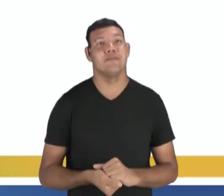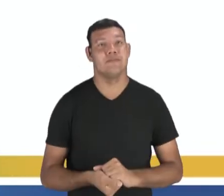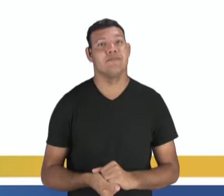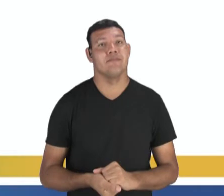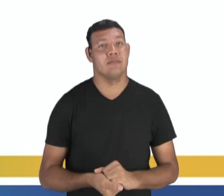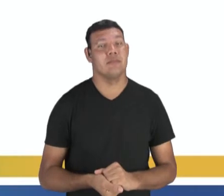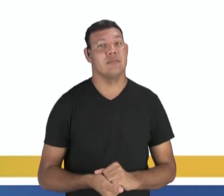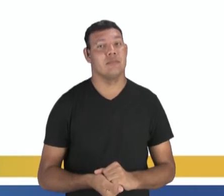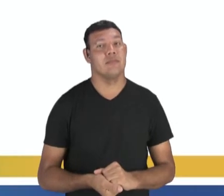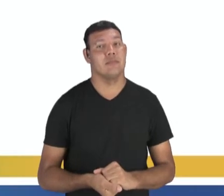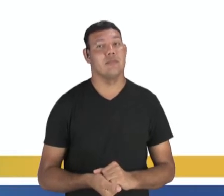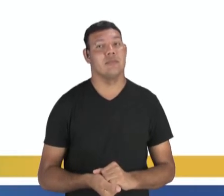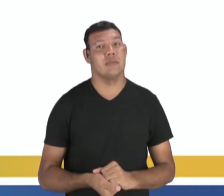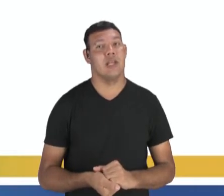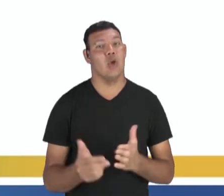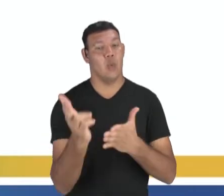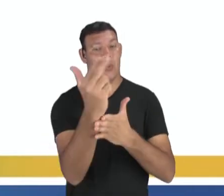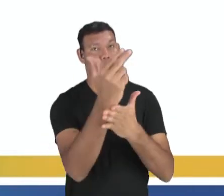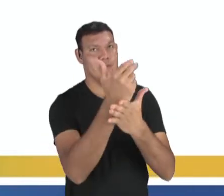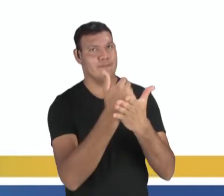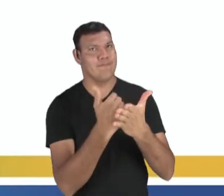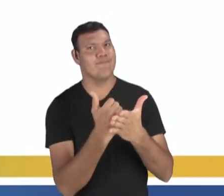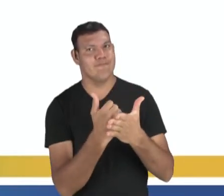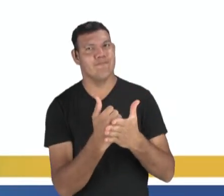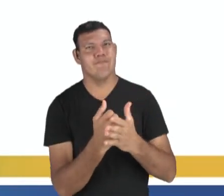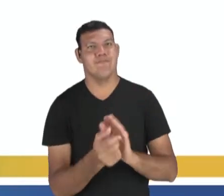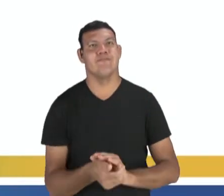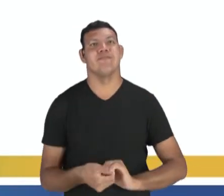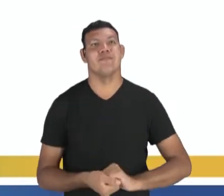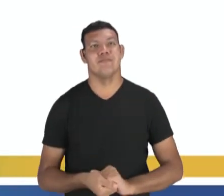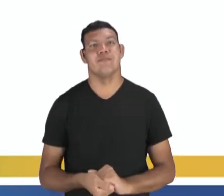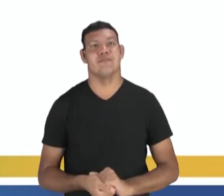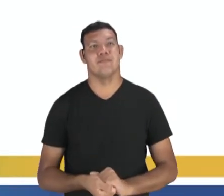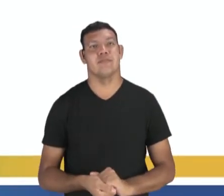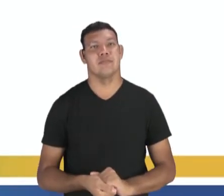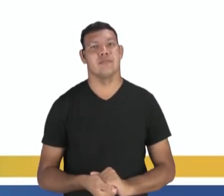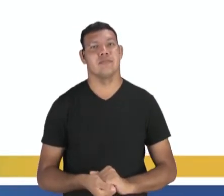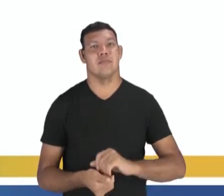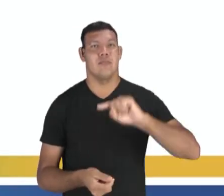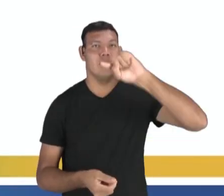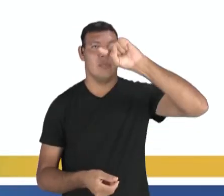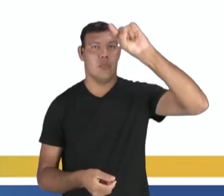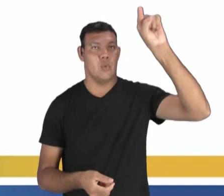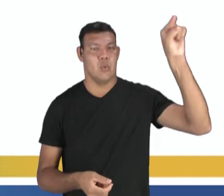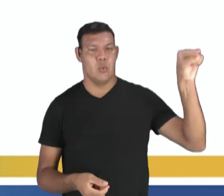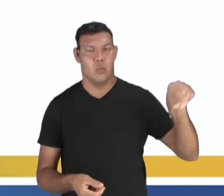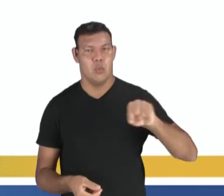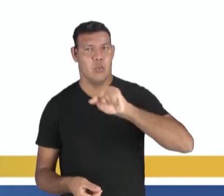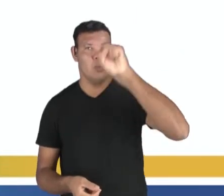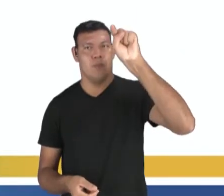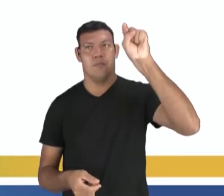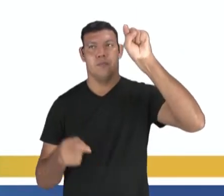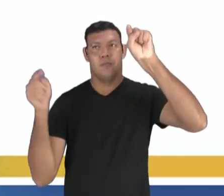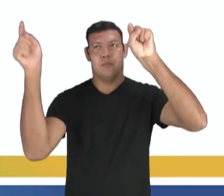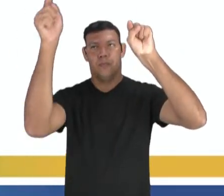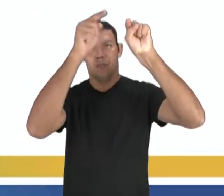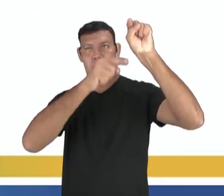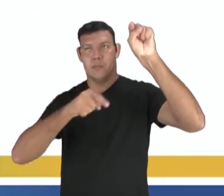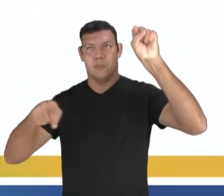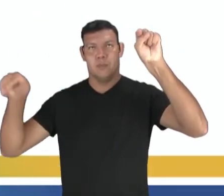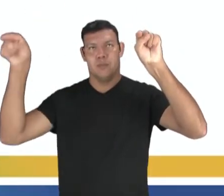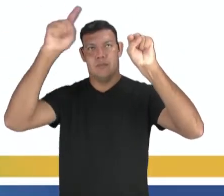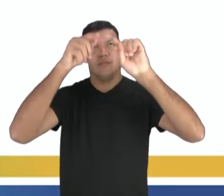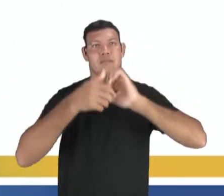precisamos fazer um diagrama de venn tá pneu e nós sabemos que